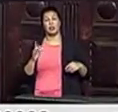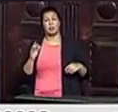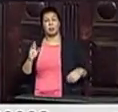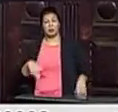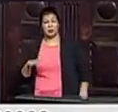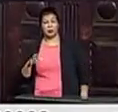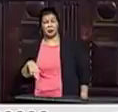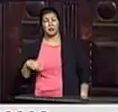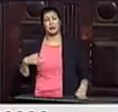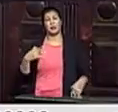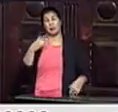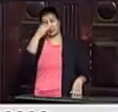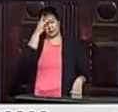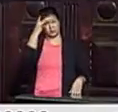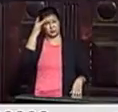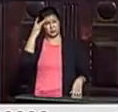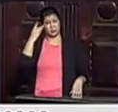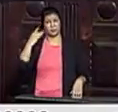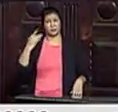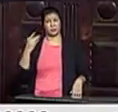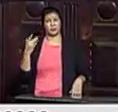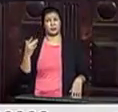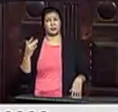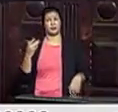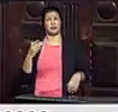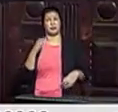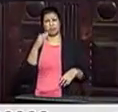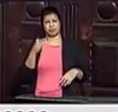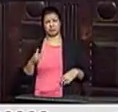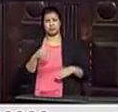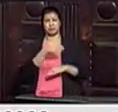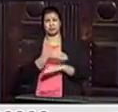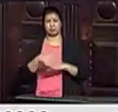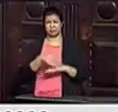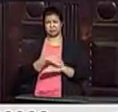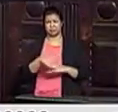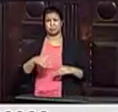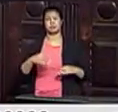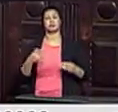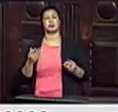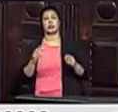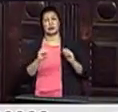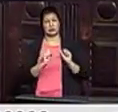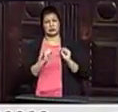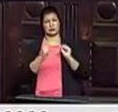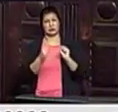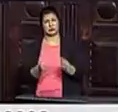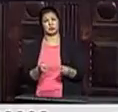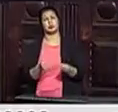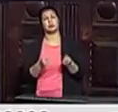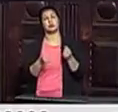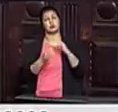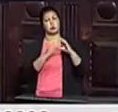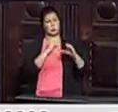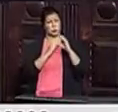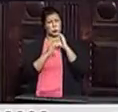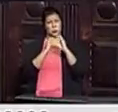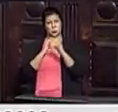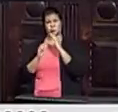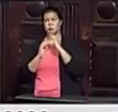Baratas, com pessoas poucas na rua, mas com os candidatos fazendo um esforço de